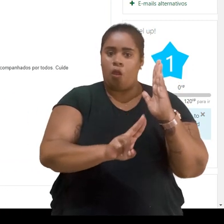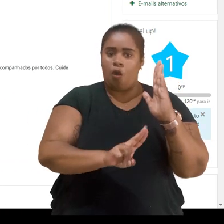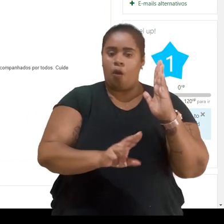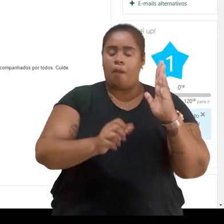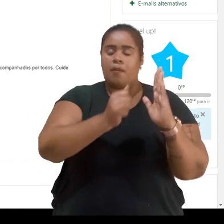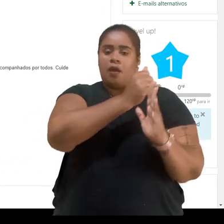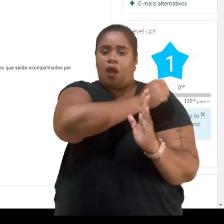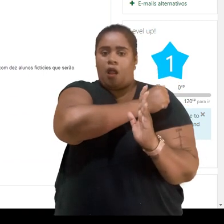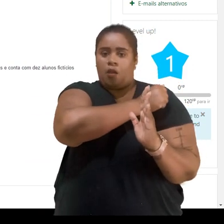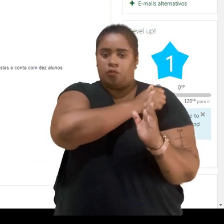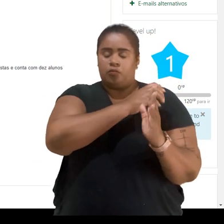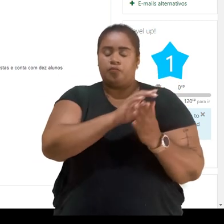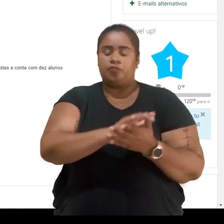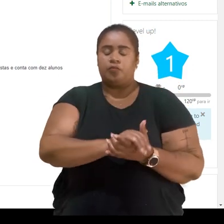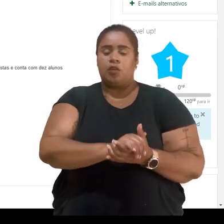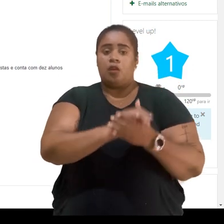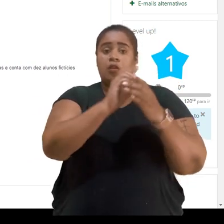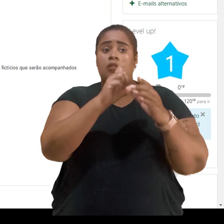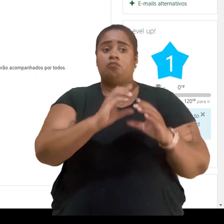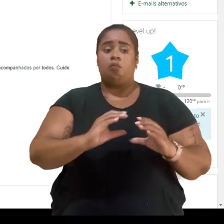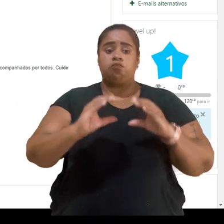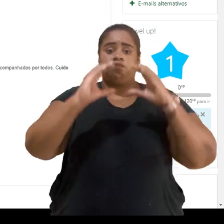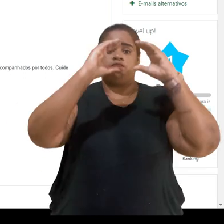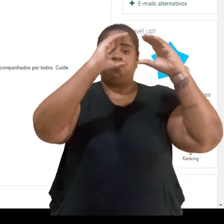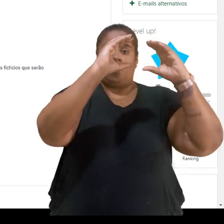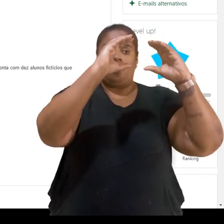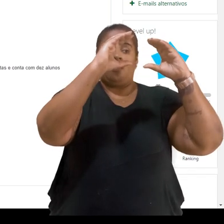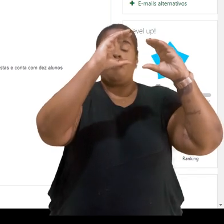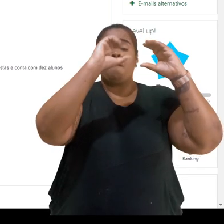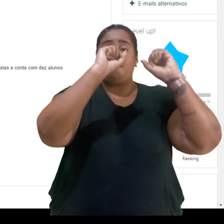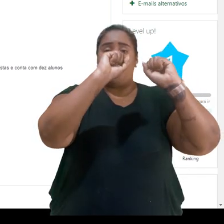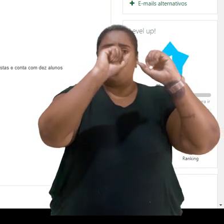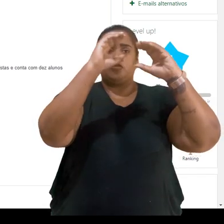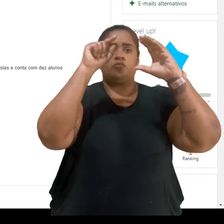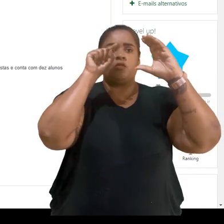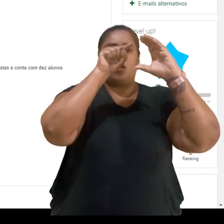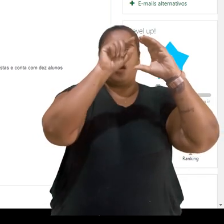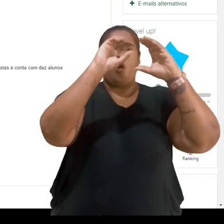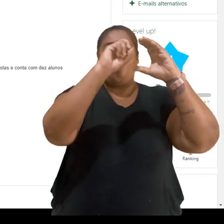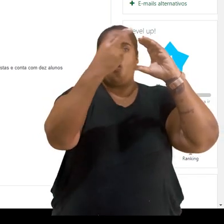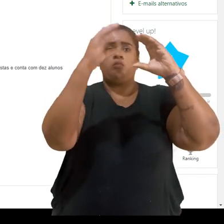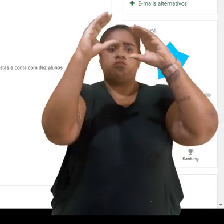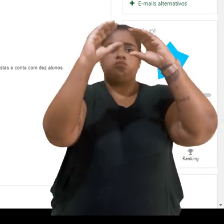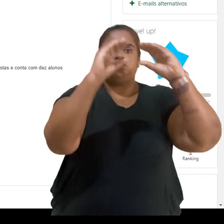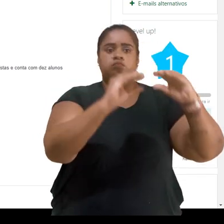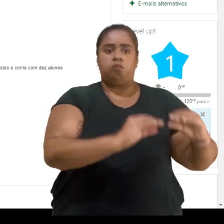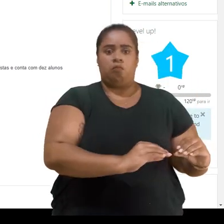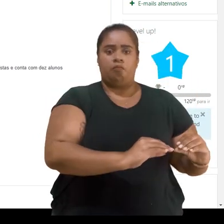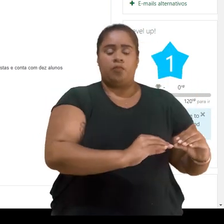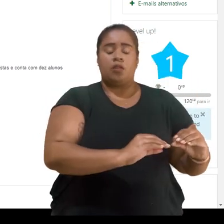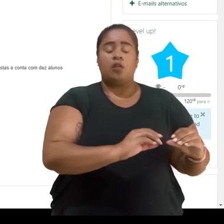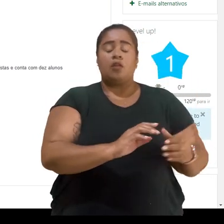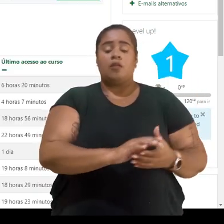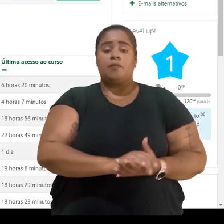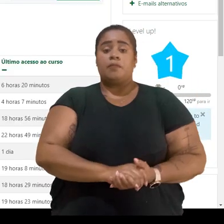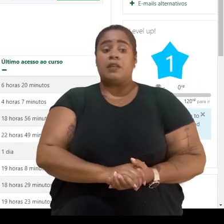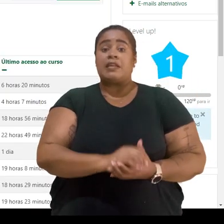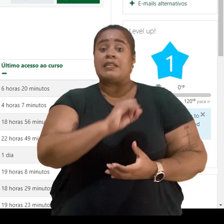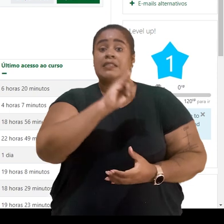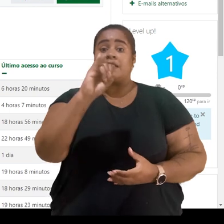menu suspenso que você pode esconder ou então retornar e acessar por aqui